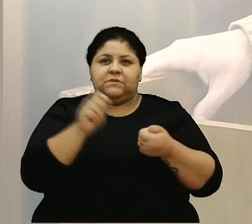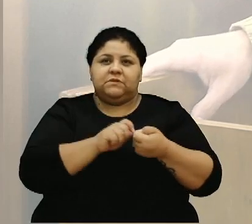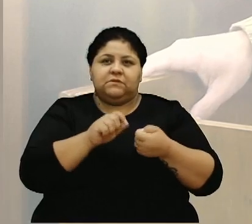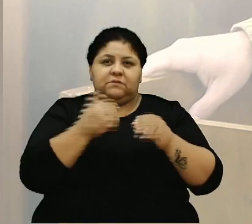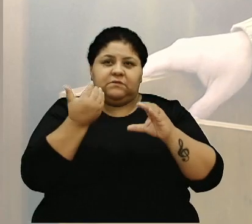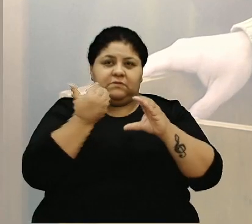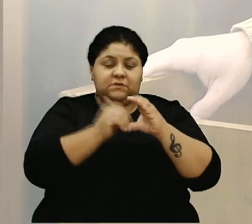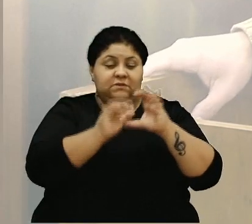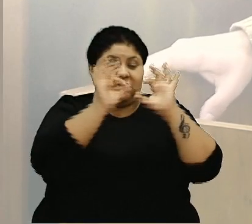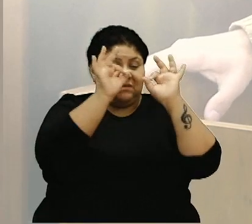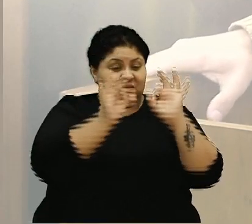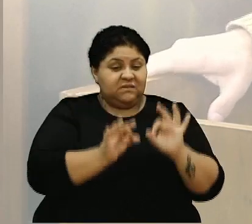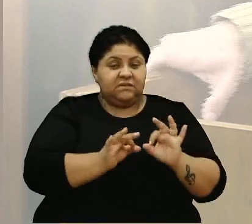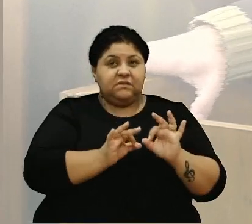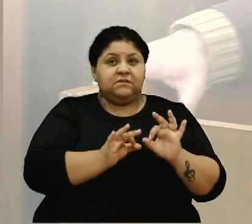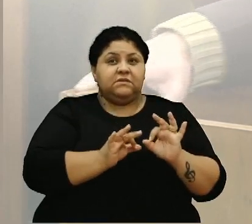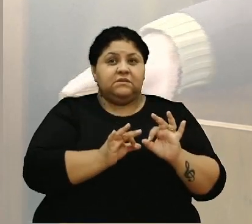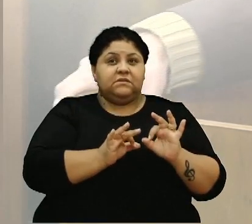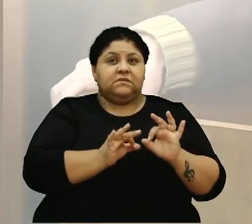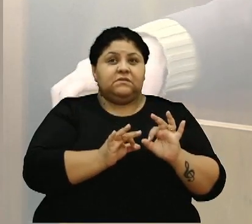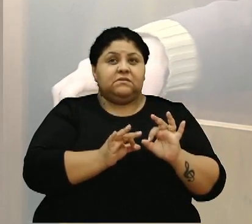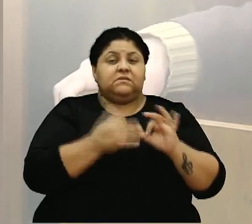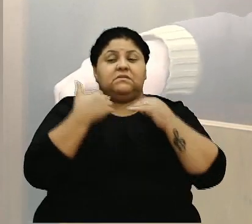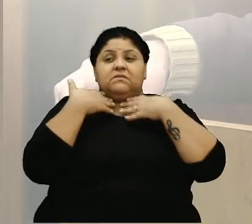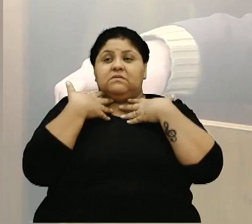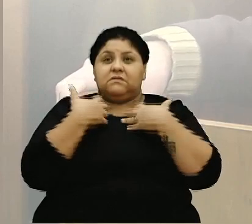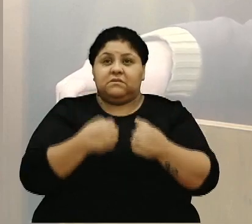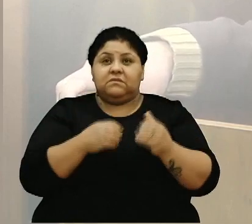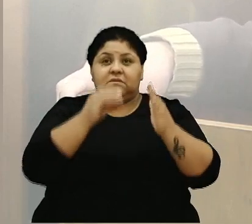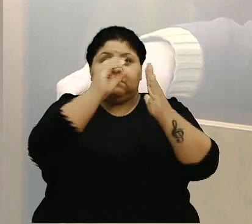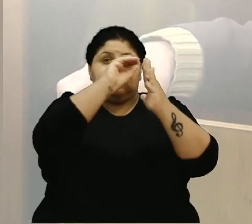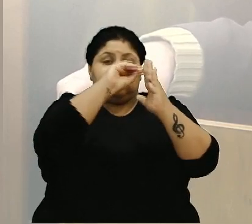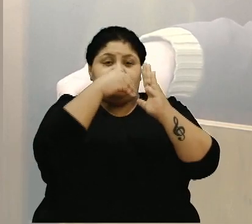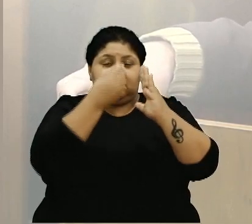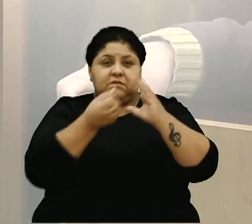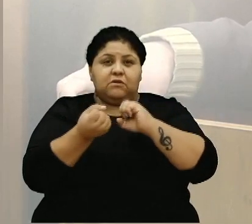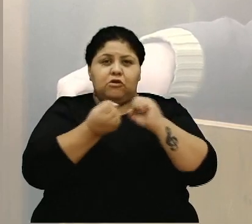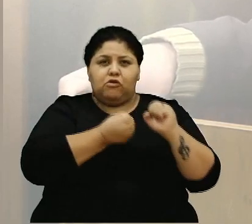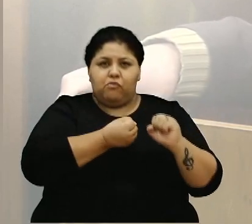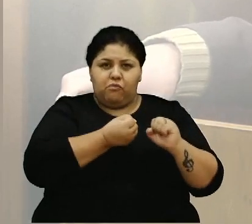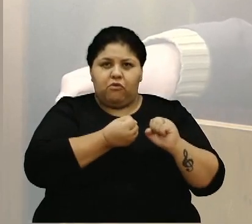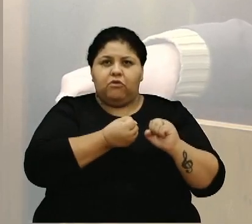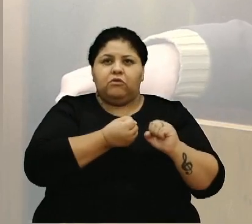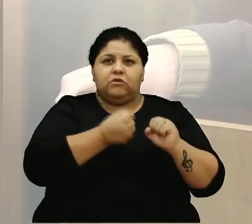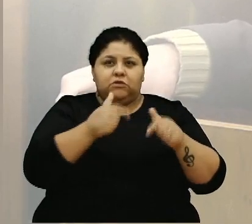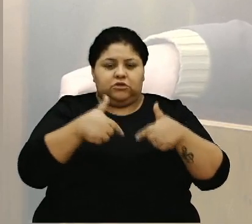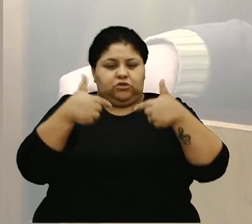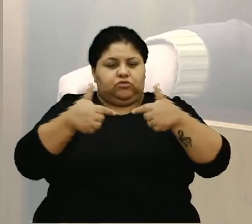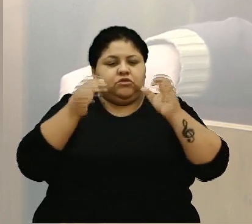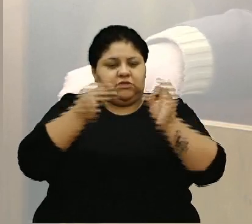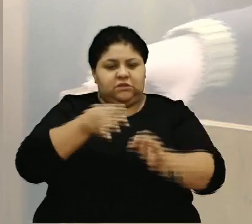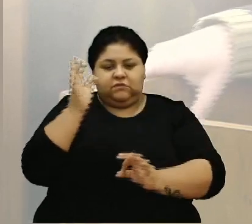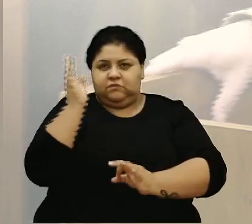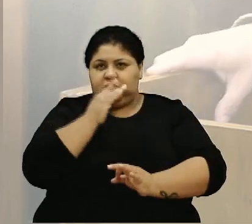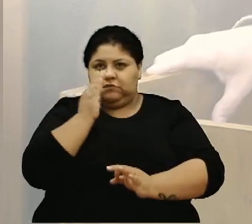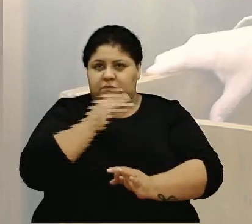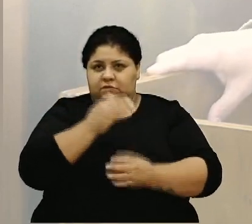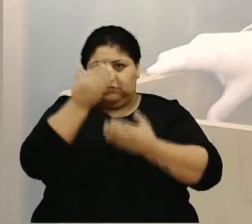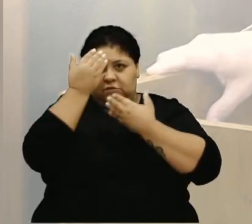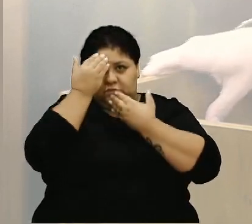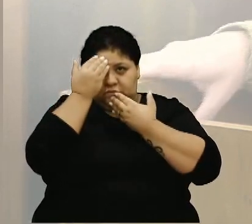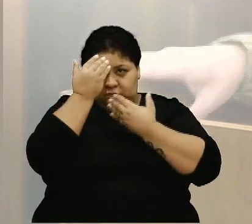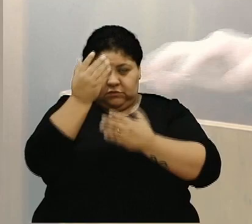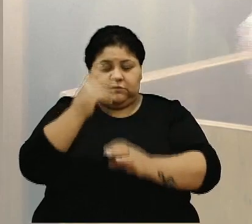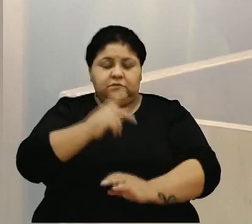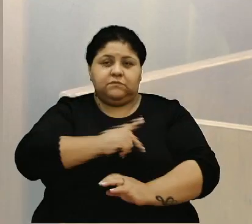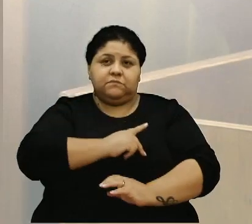encaminhamentos devidos para que as secretarias e o SAMAI possam tomar as suas providências o mais breve possível. Meu muito obrigado,